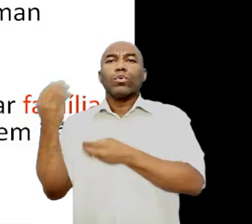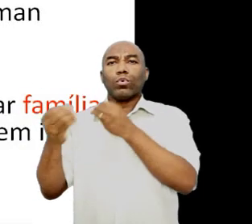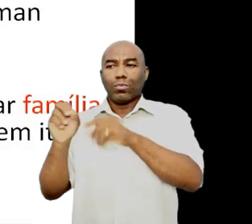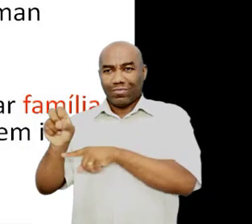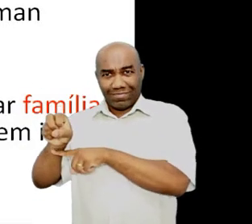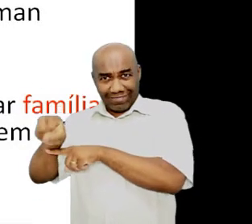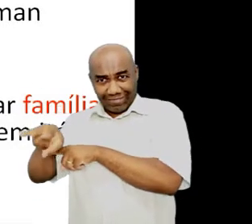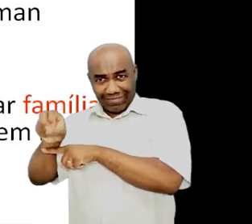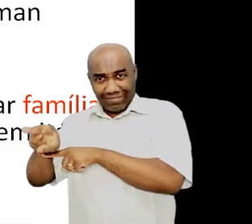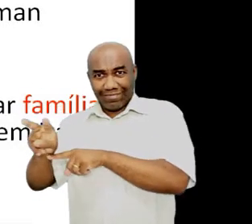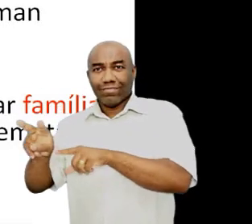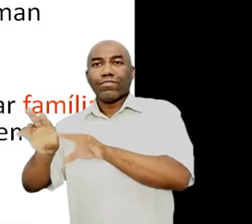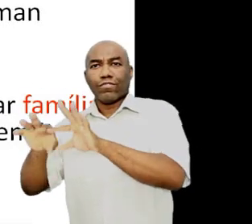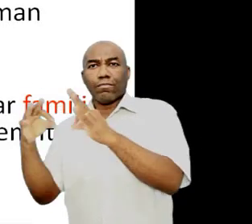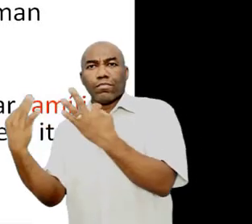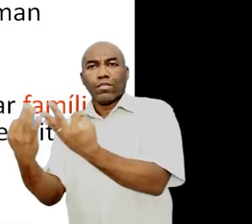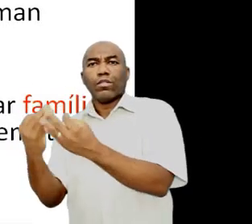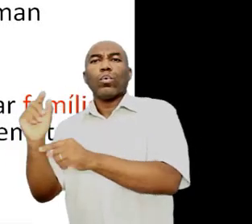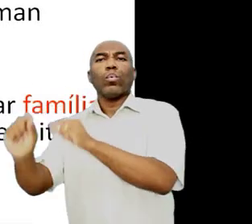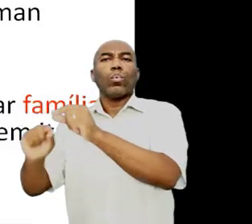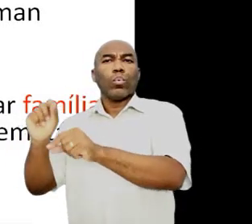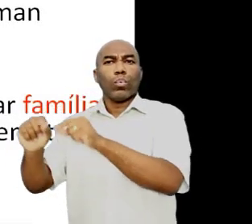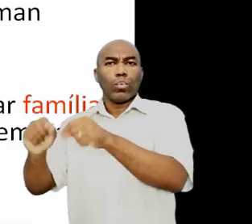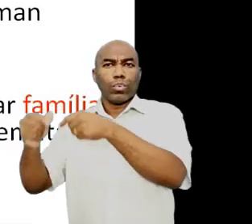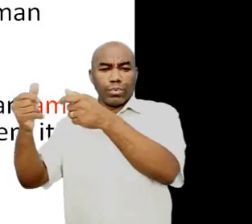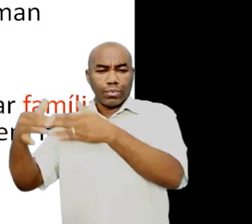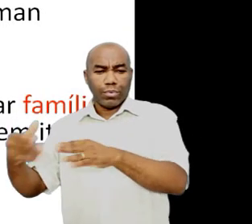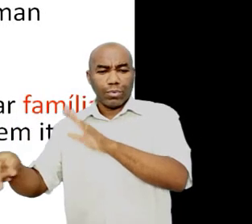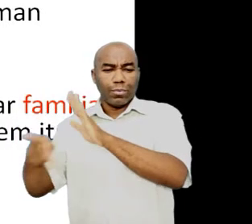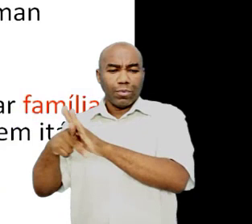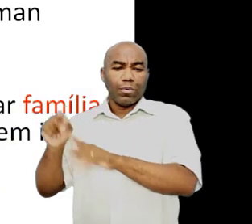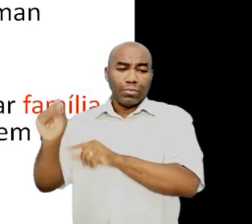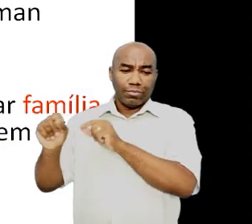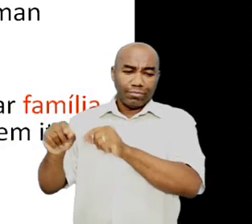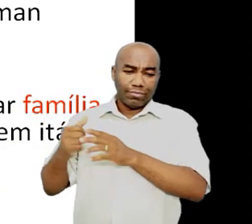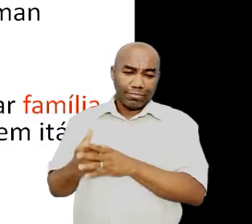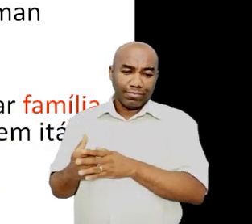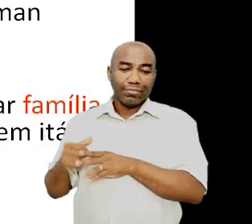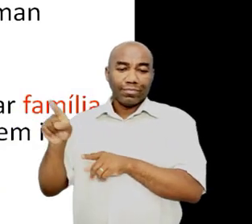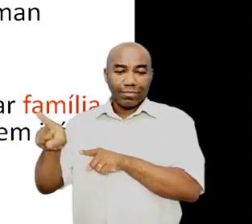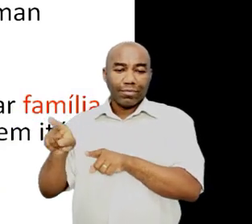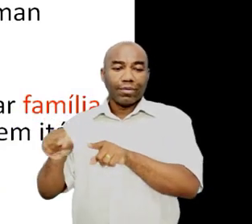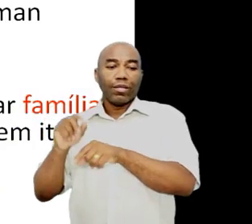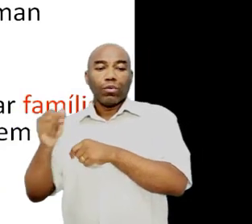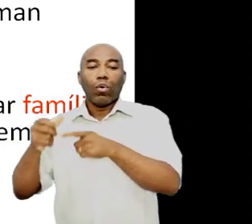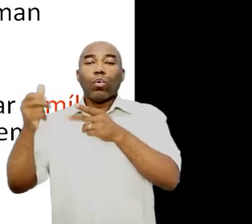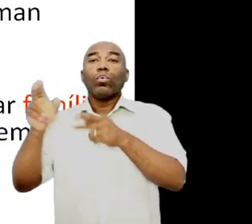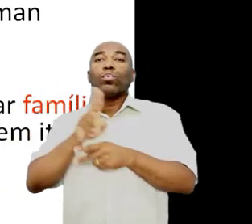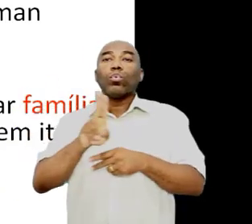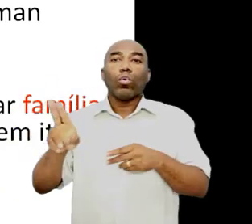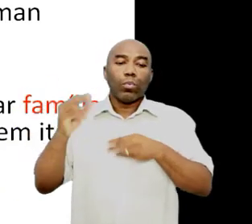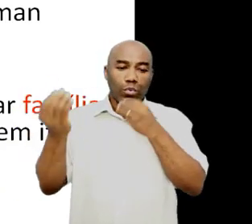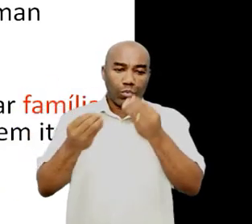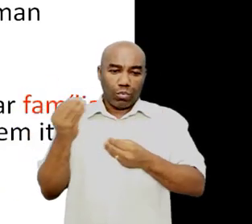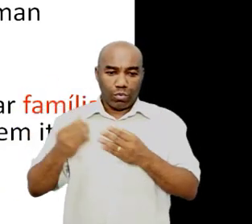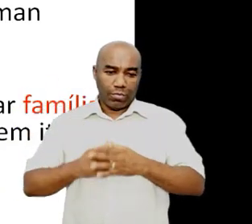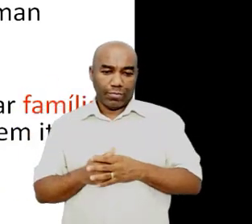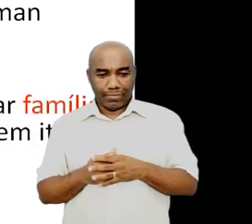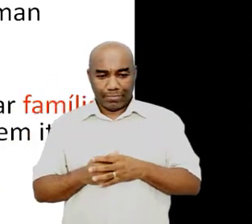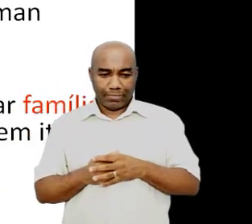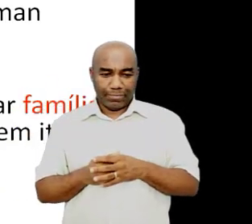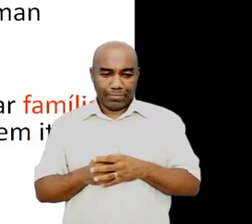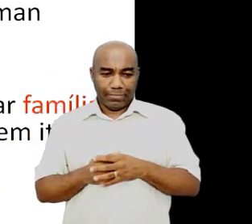eu tenho que colocar, sabe o que? Terminação viride. Professor, viride, viride. Acompanhe aqui na tela,